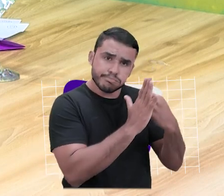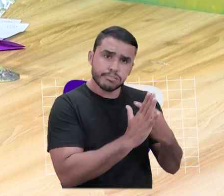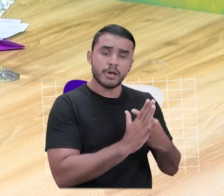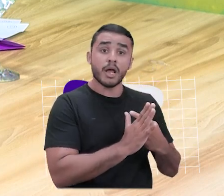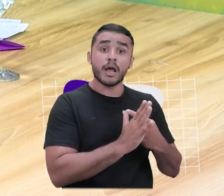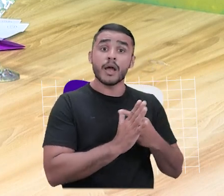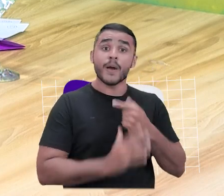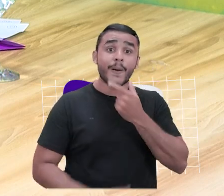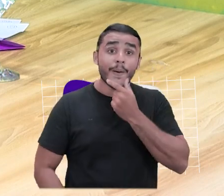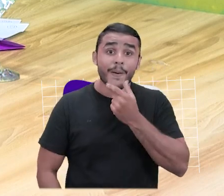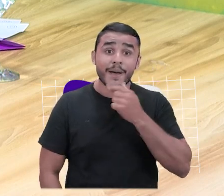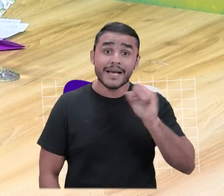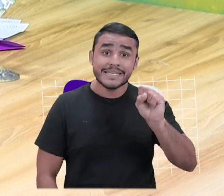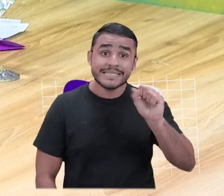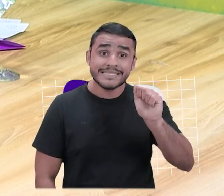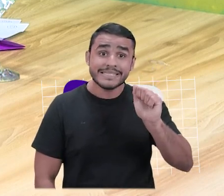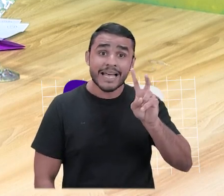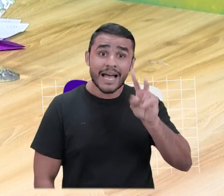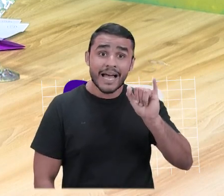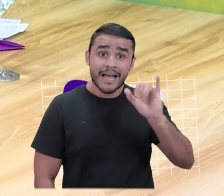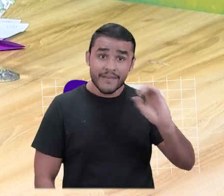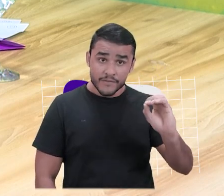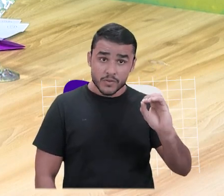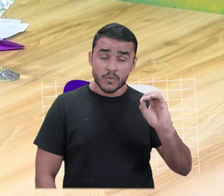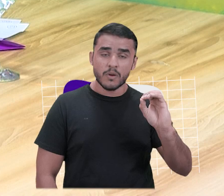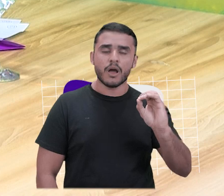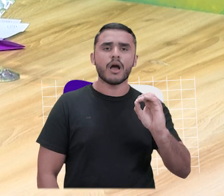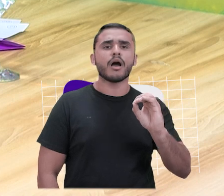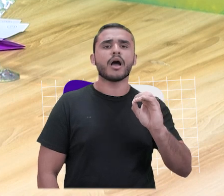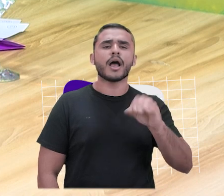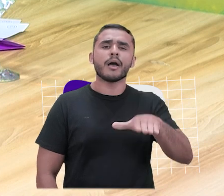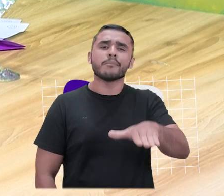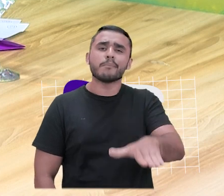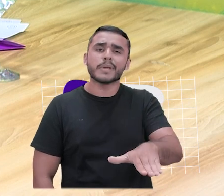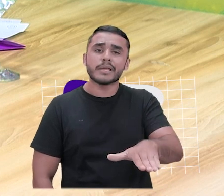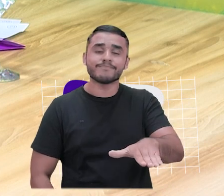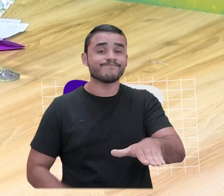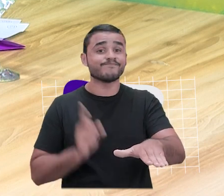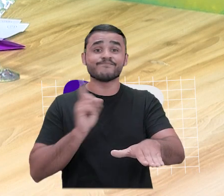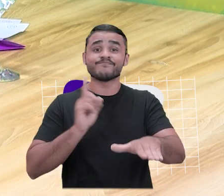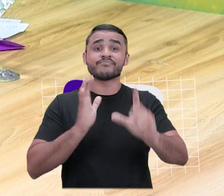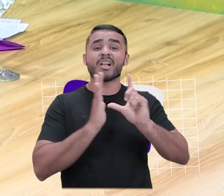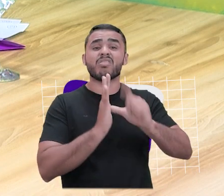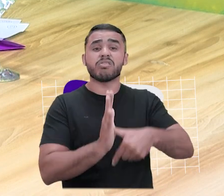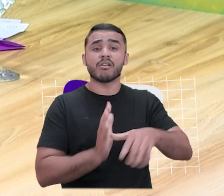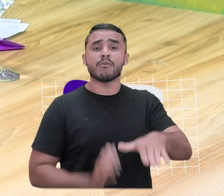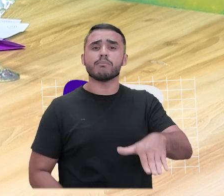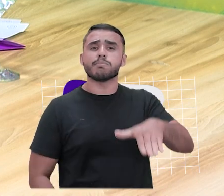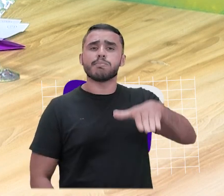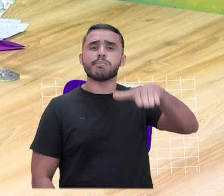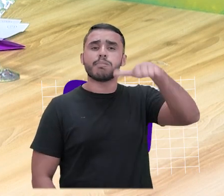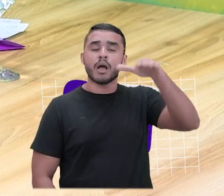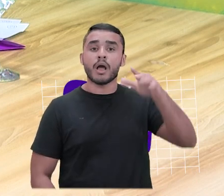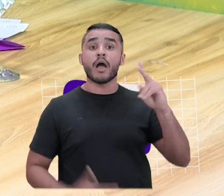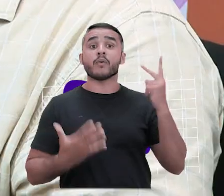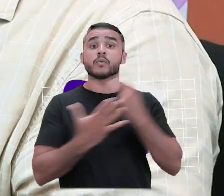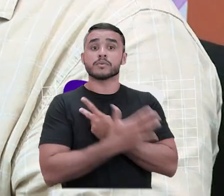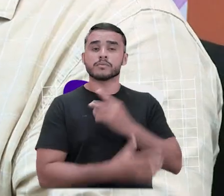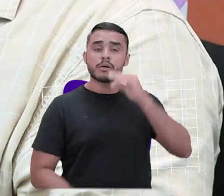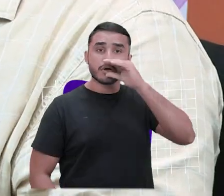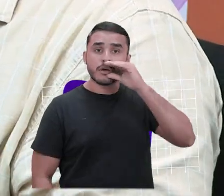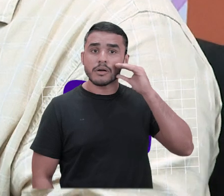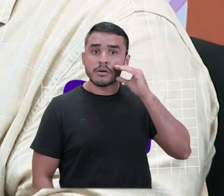Sávio, criança, o porquê de tudo que ele passou, não é? Sim. E ter uma vida adulta mais fácil, vamos dizer